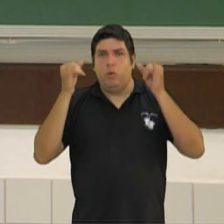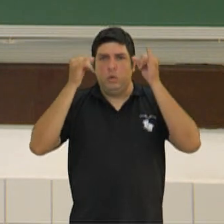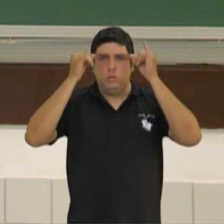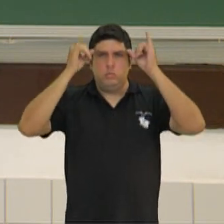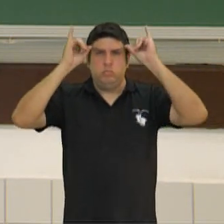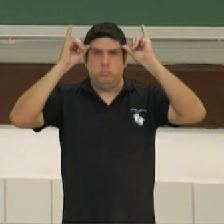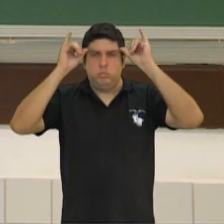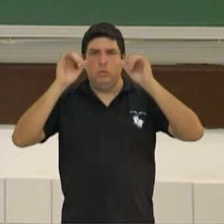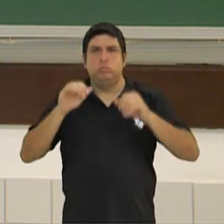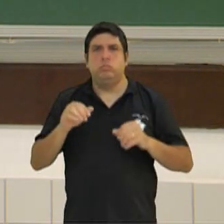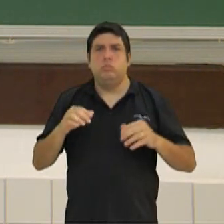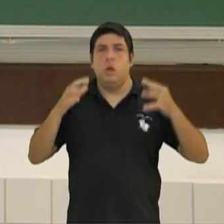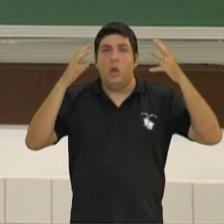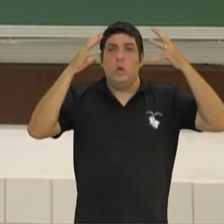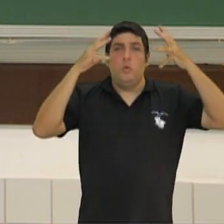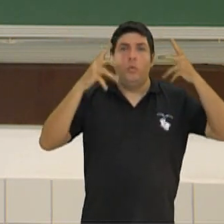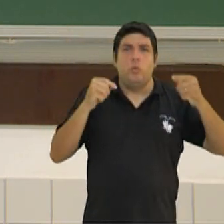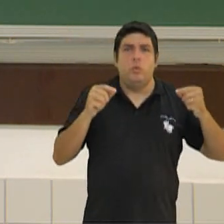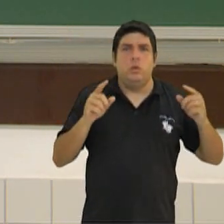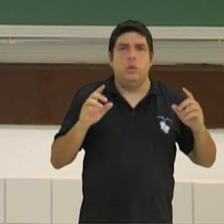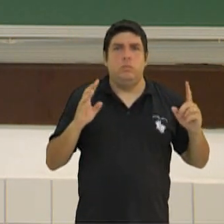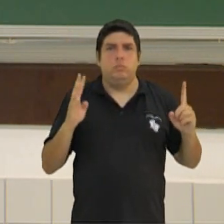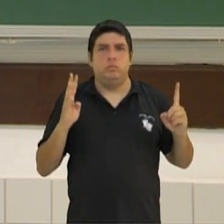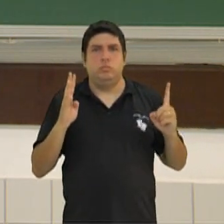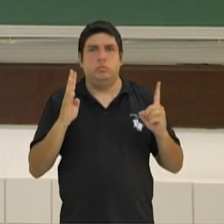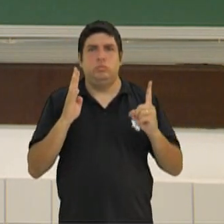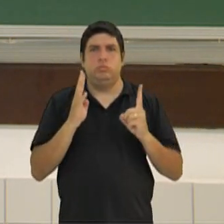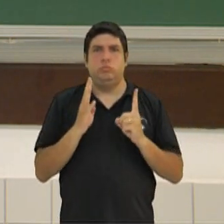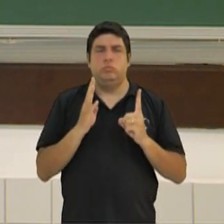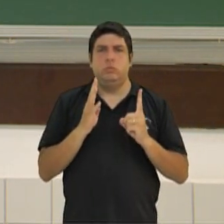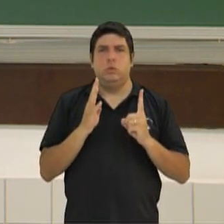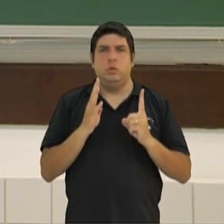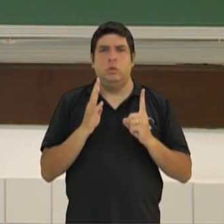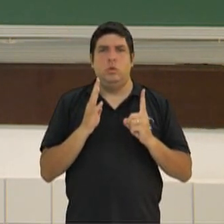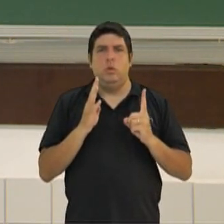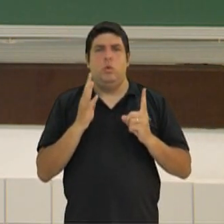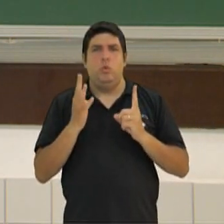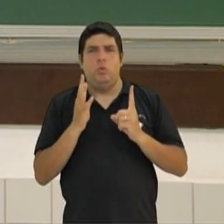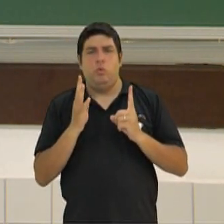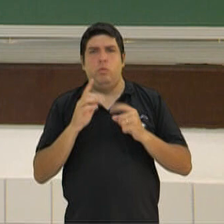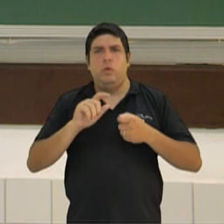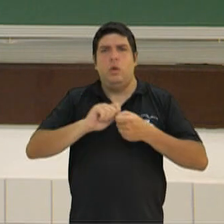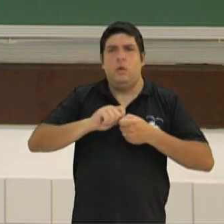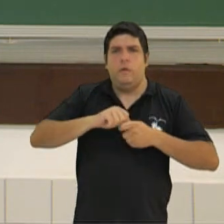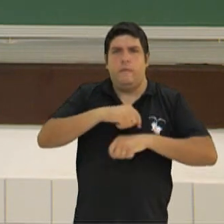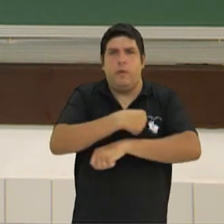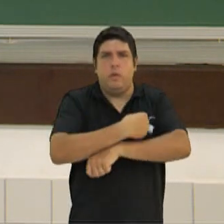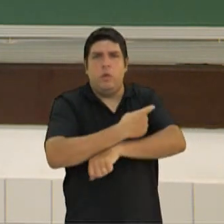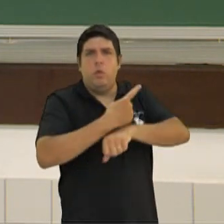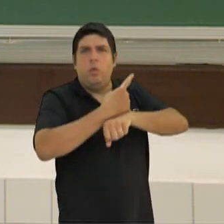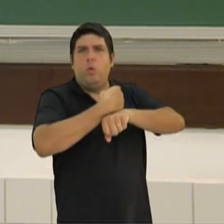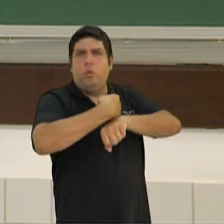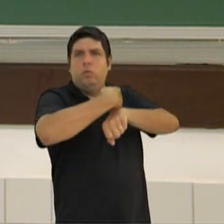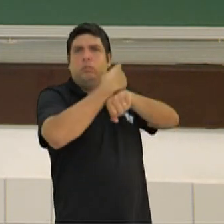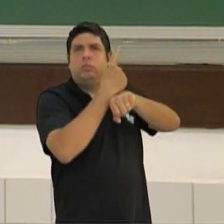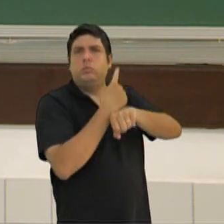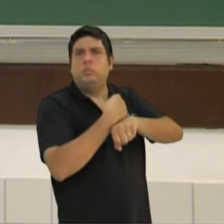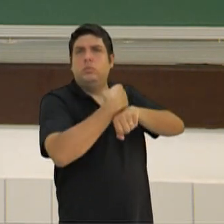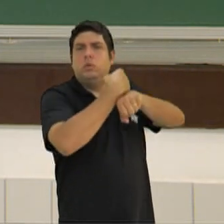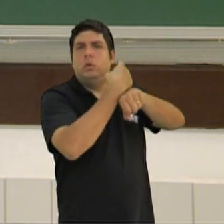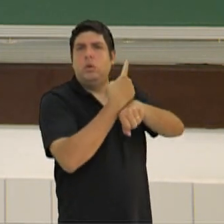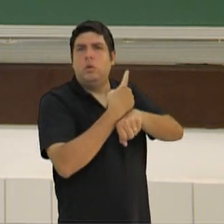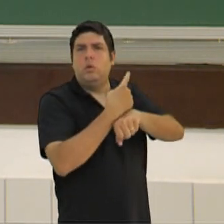e quando o leão vem, eles se juntam, né? Eles entrelaçam a cauda um no outro, inclusive, e de qualquer lado que o leão viesse